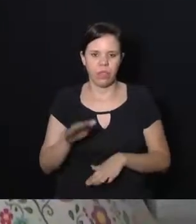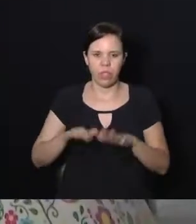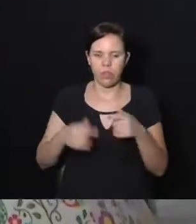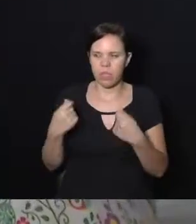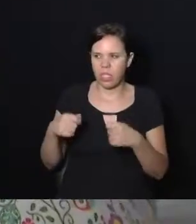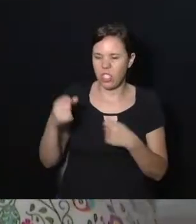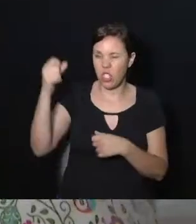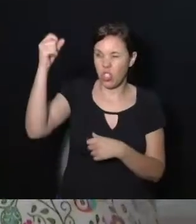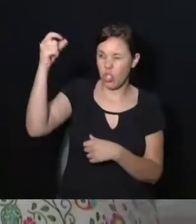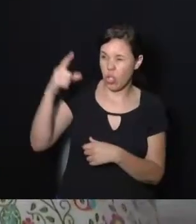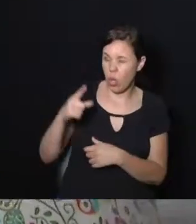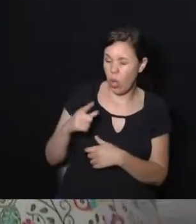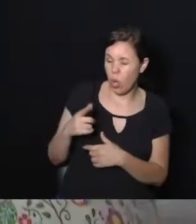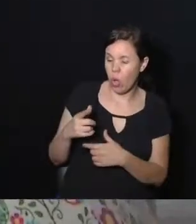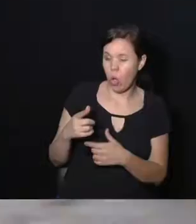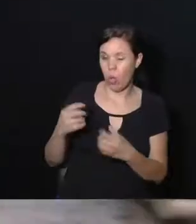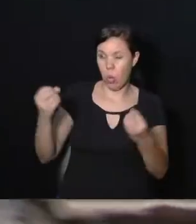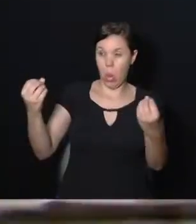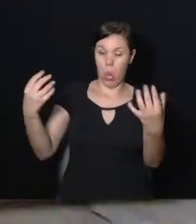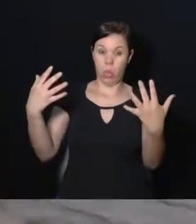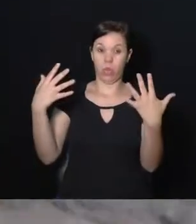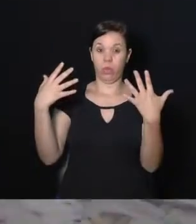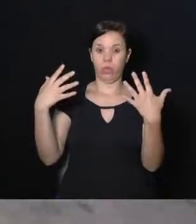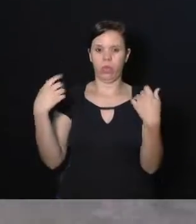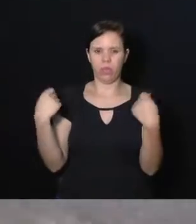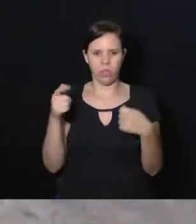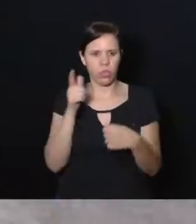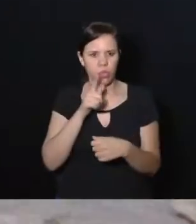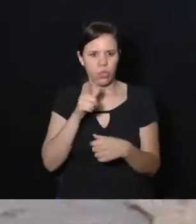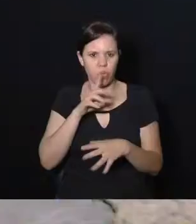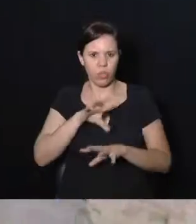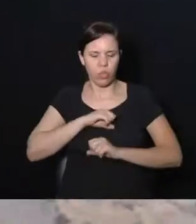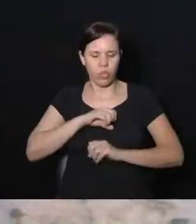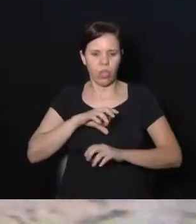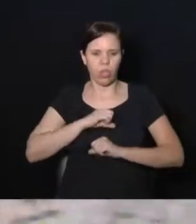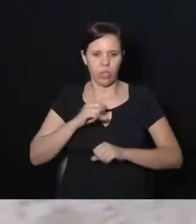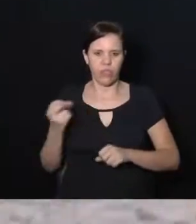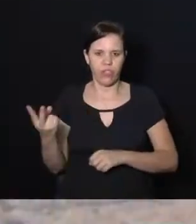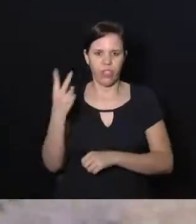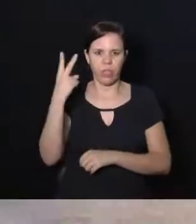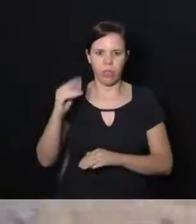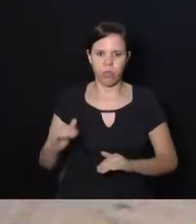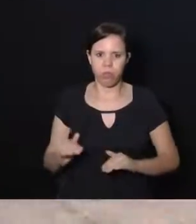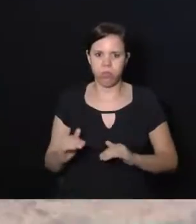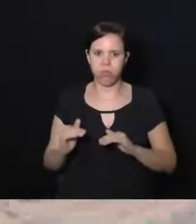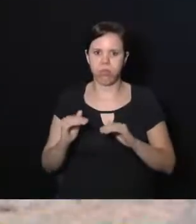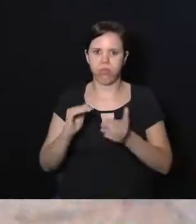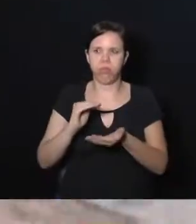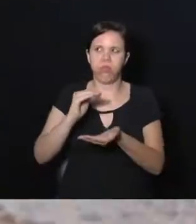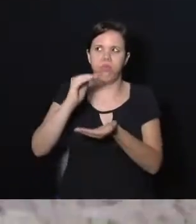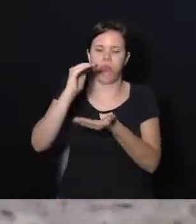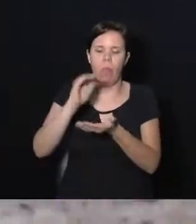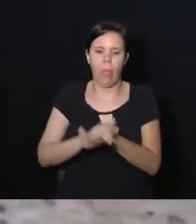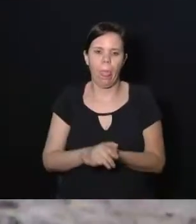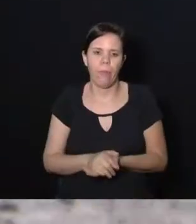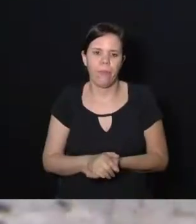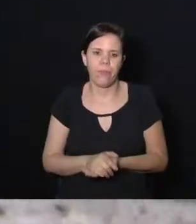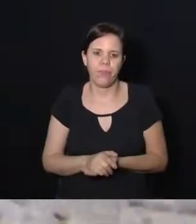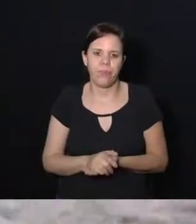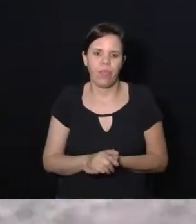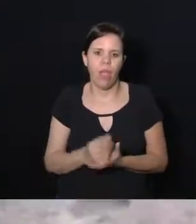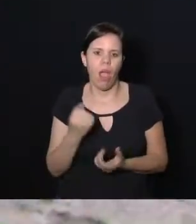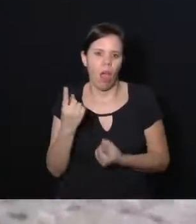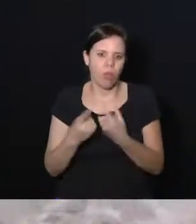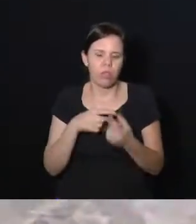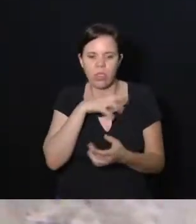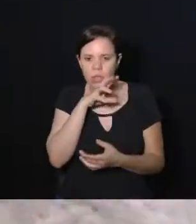têm a necessidade de luz solar, para que ele consiga fazer a absorção de cálcio, para que ele cresça adequadamente. Então, por exemplo, os répteis, é muito comum a